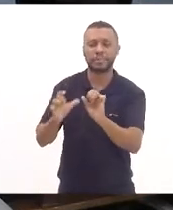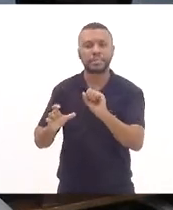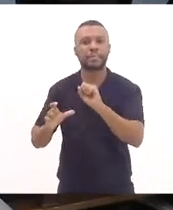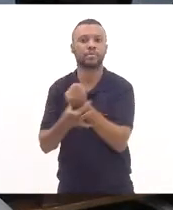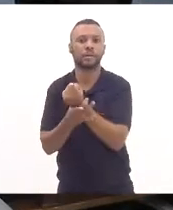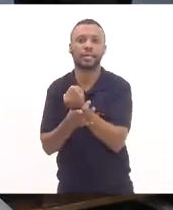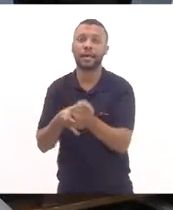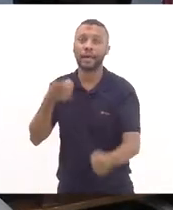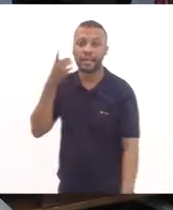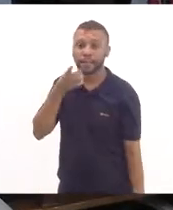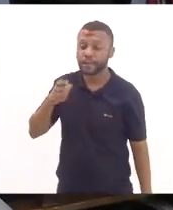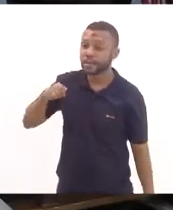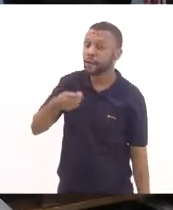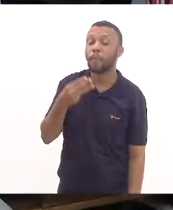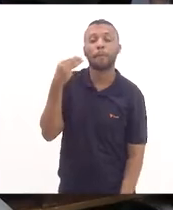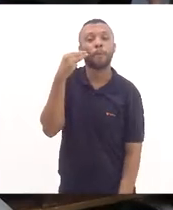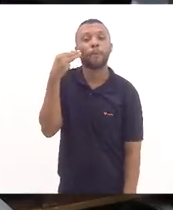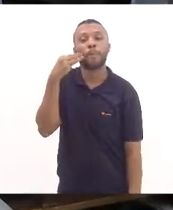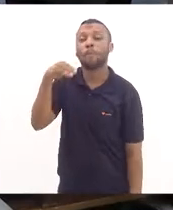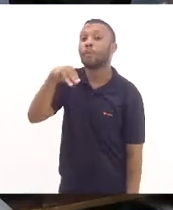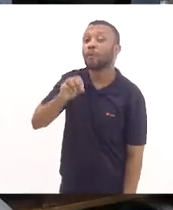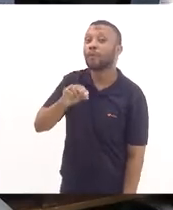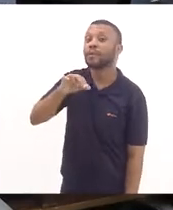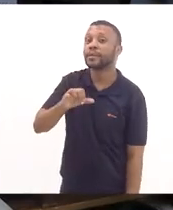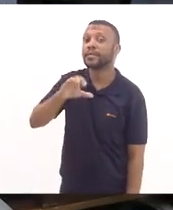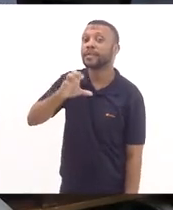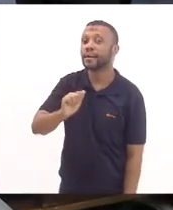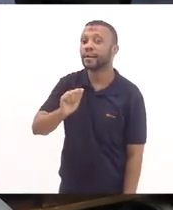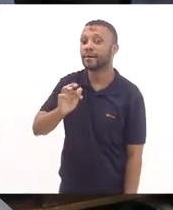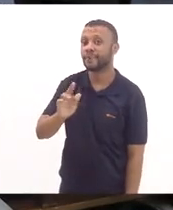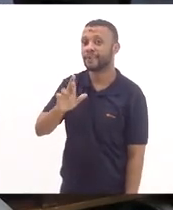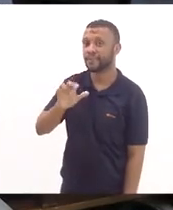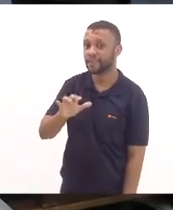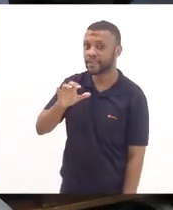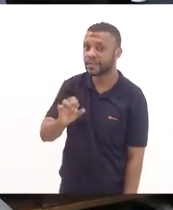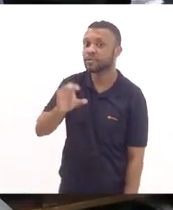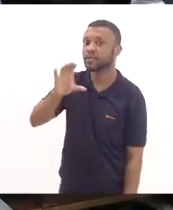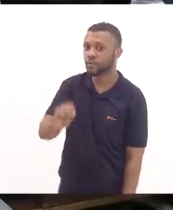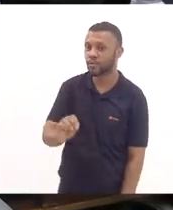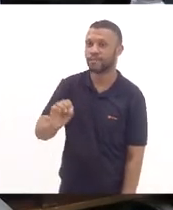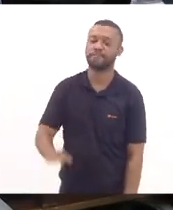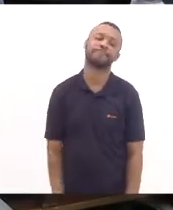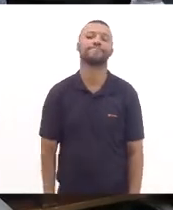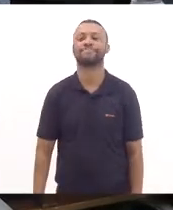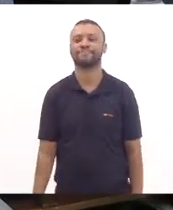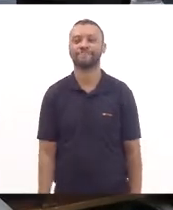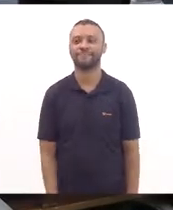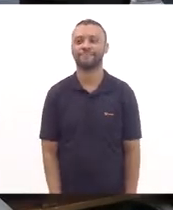deputada Mônica Francisco.